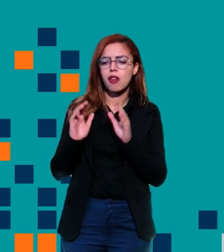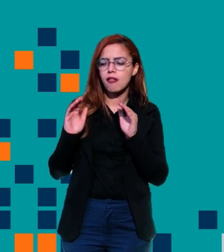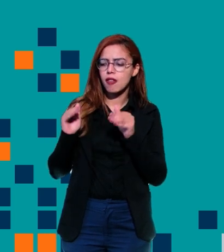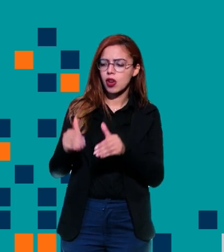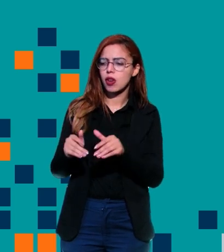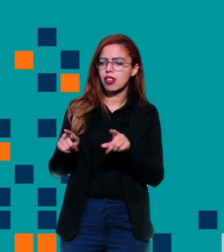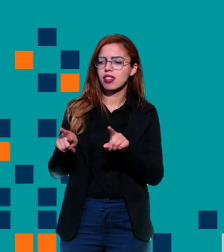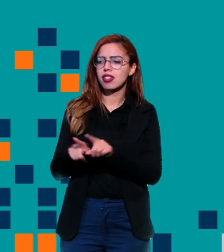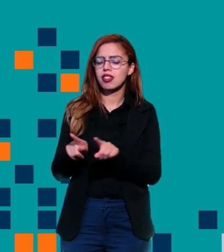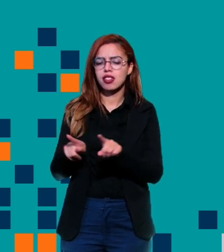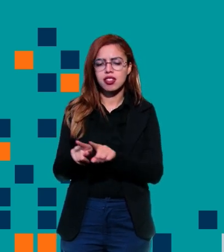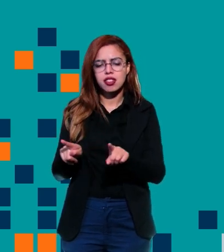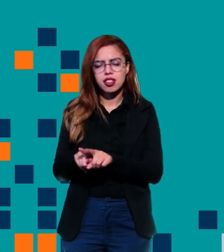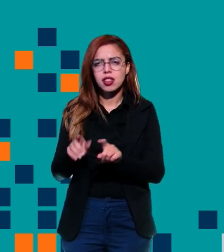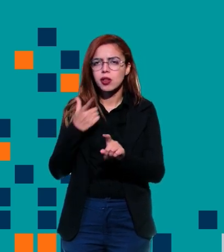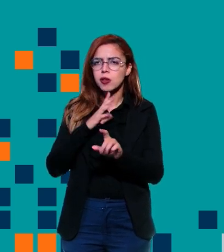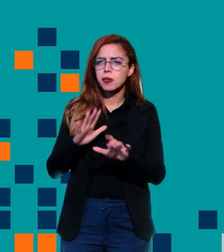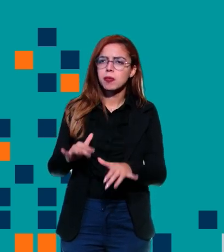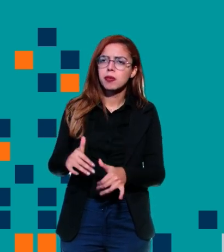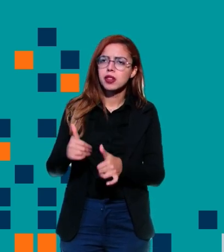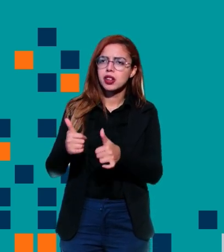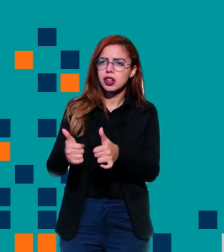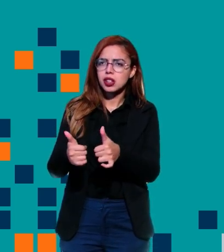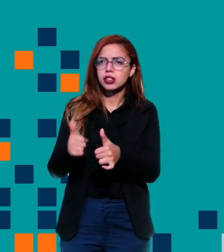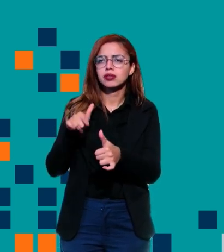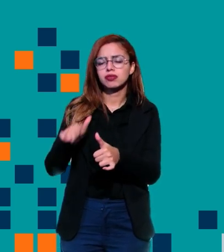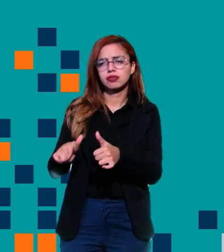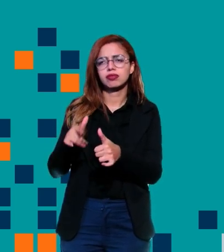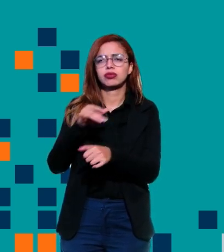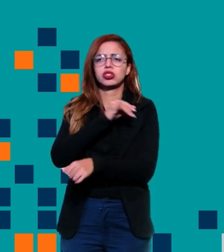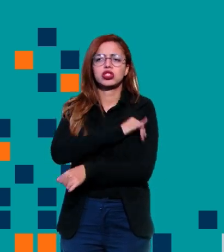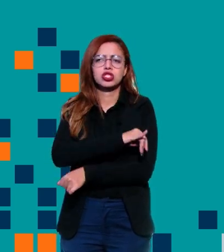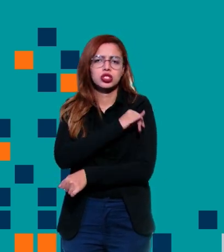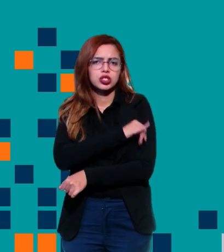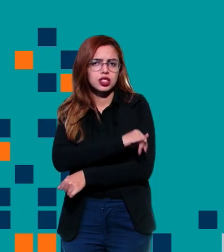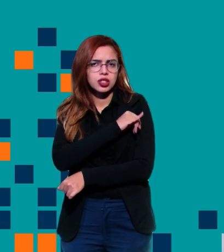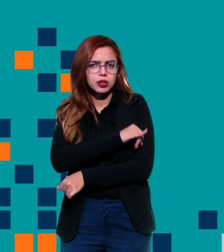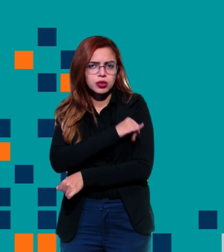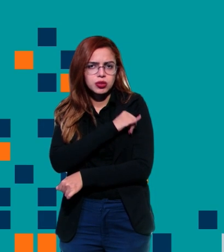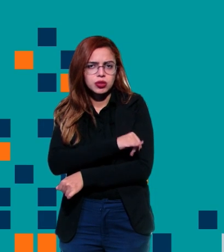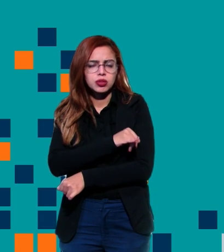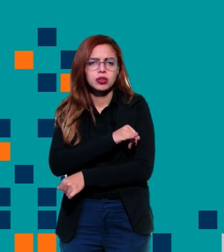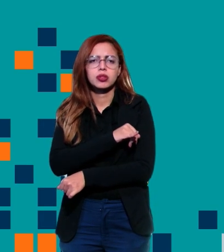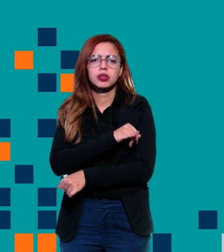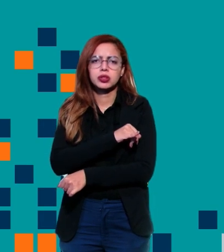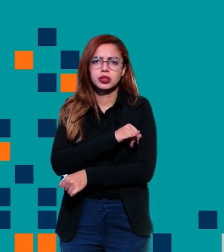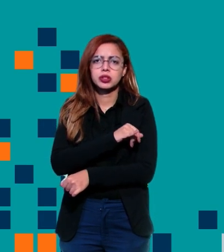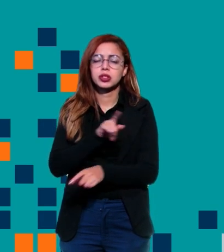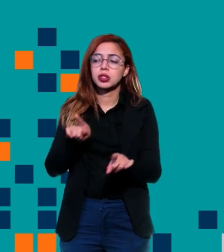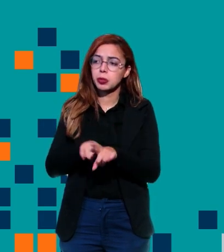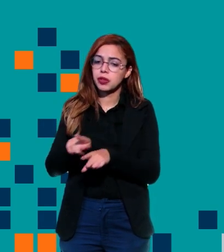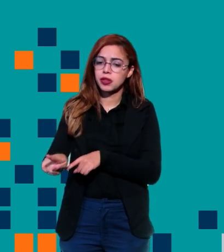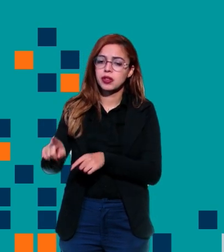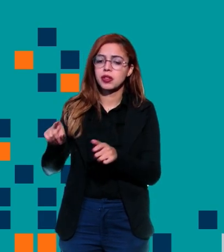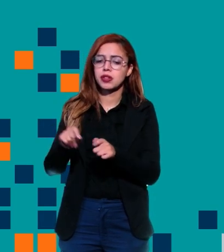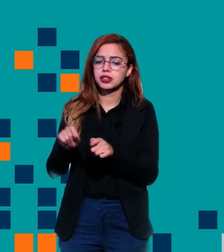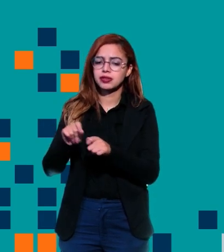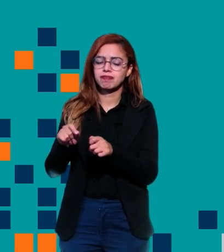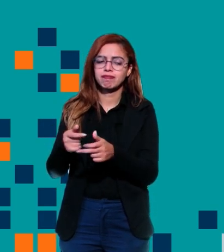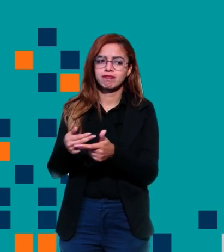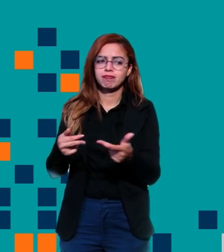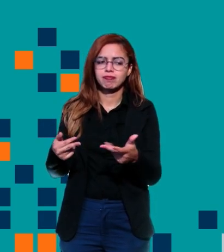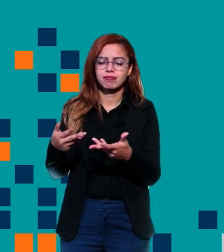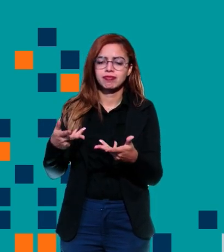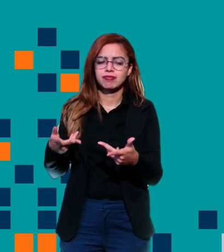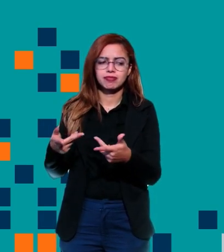e também melhorar a questão de... Isso aqui é o Rio de Janeiro, né? O Rio do futuro. Ele vai fazer estudos fantásticos, né?